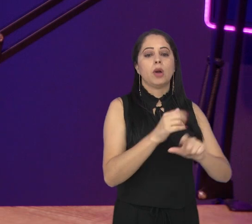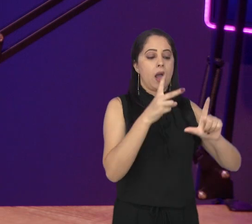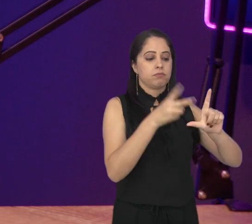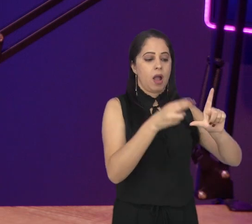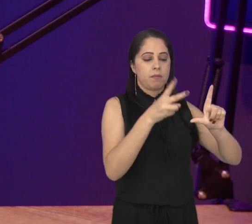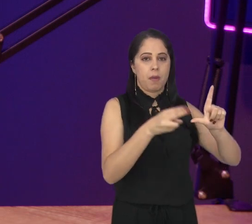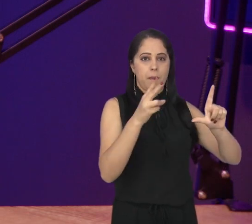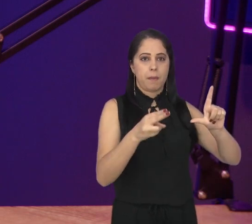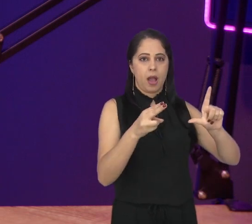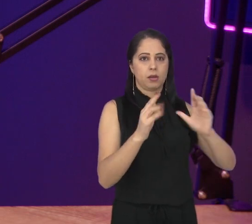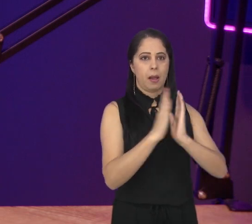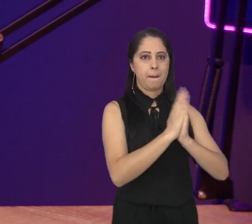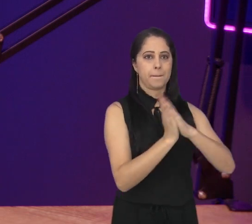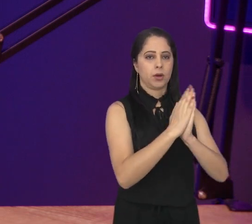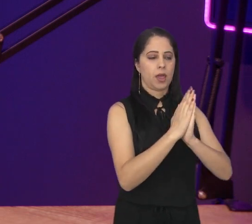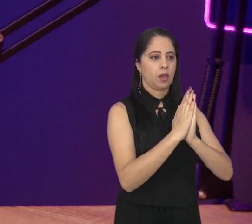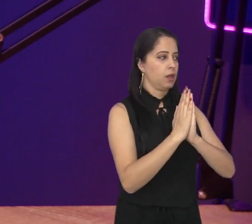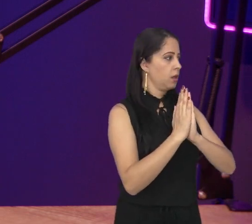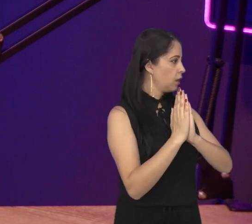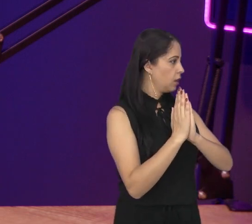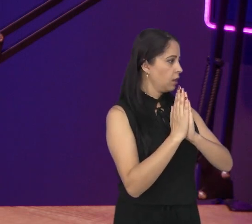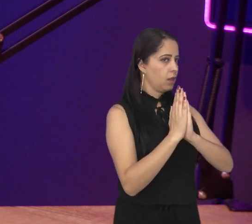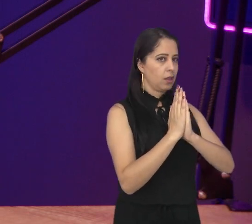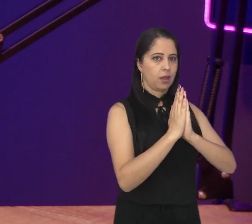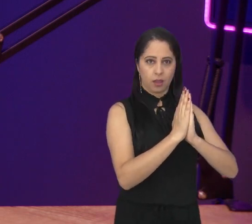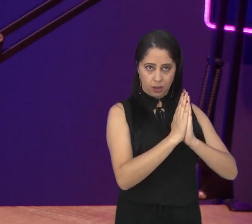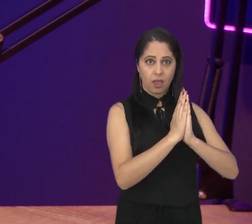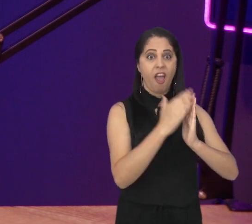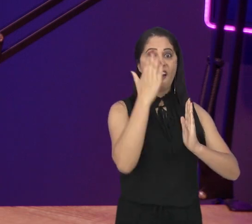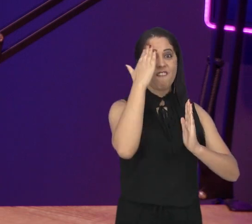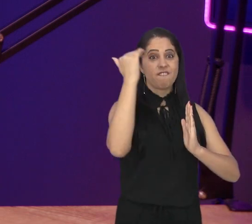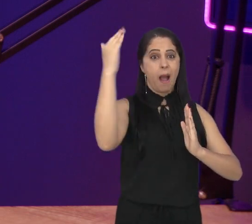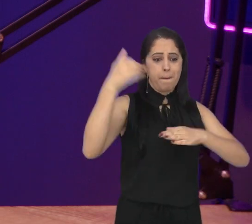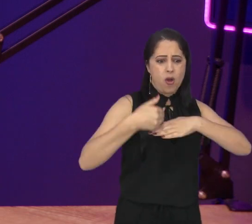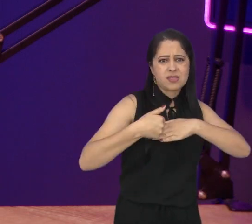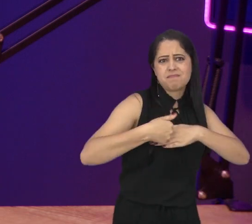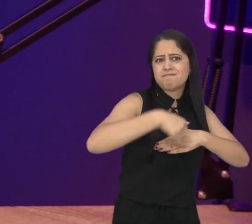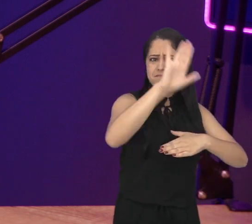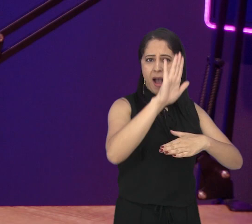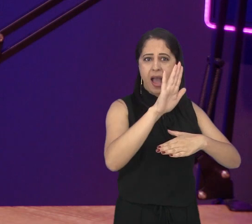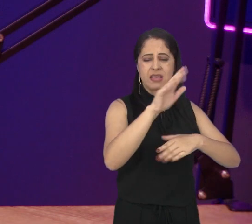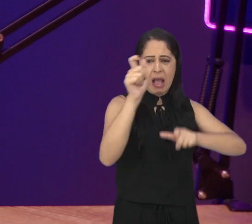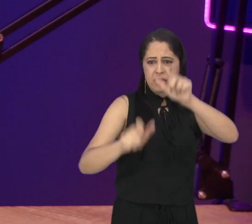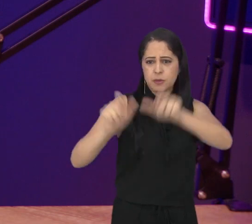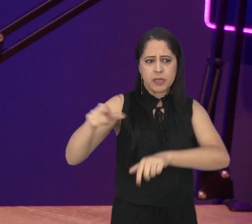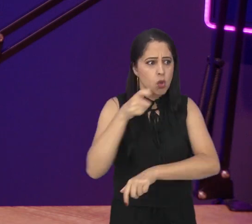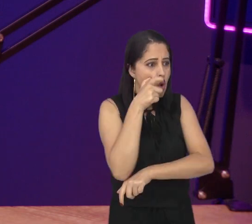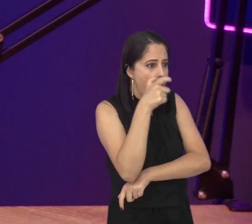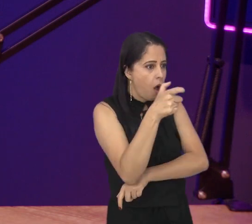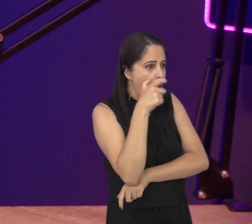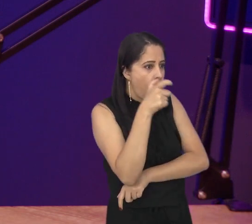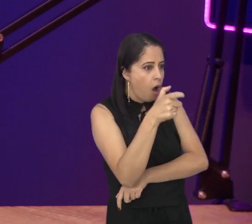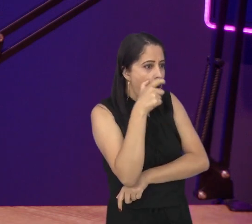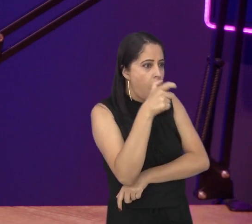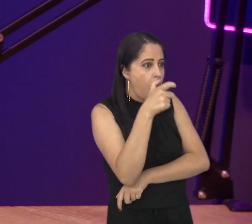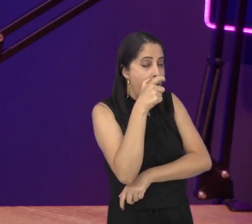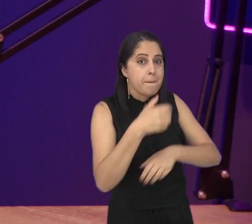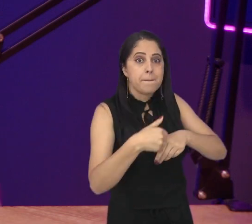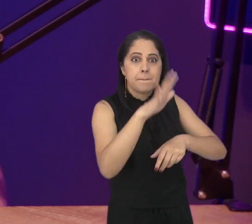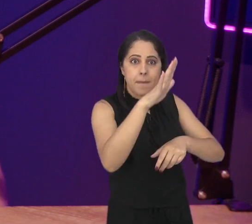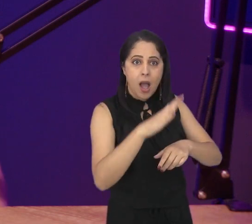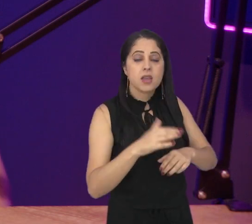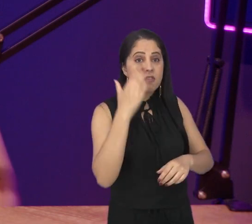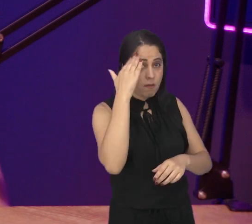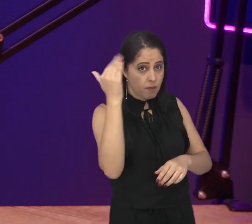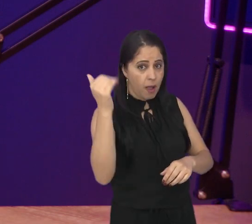não me engano, o Round Six continua sendo a série da Netflix, e a Netflix é a plataforma de streaming mais popular atualmente. Então, é a